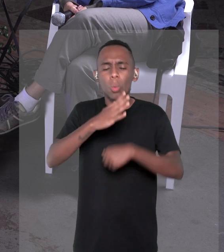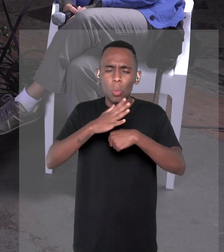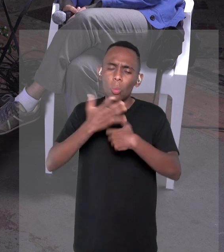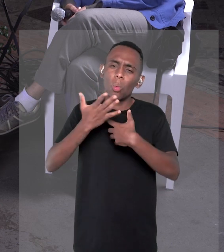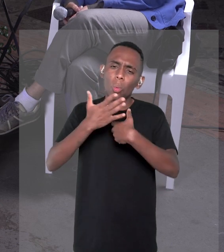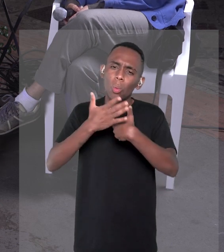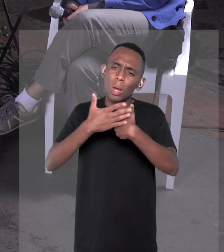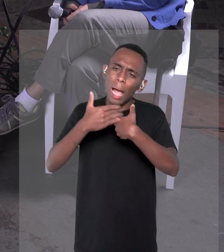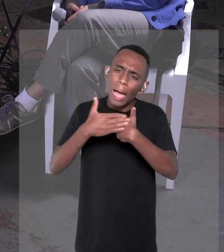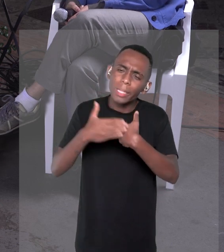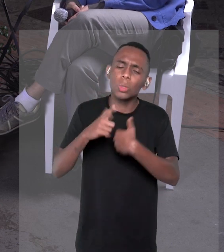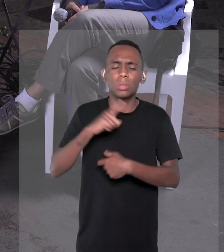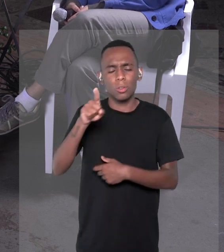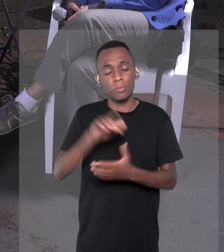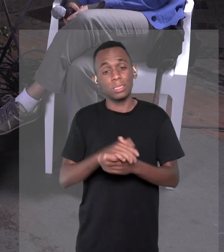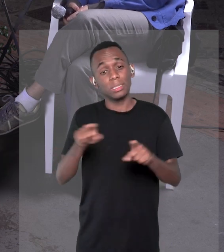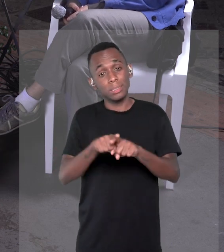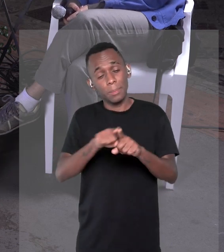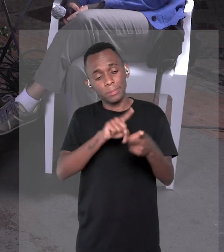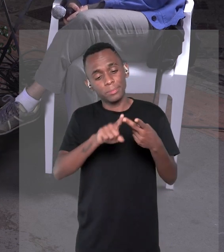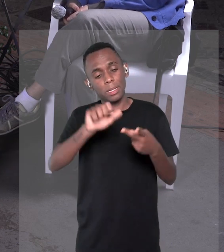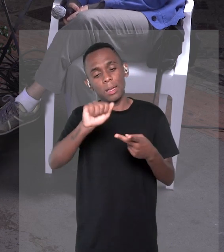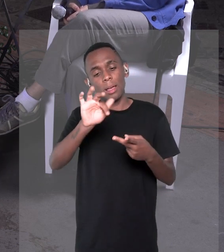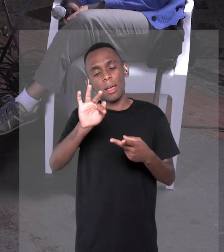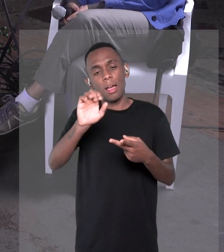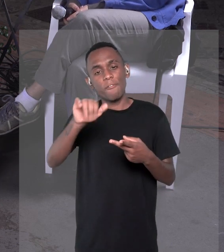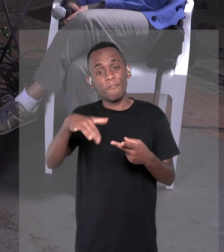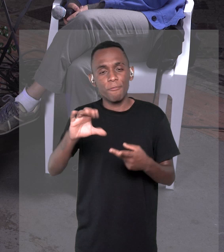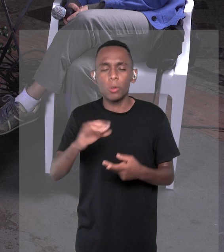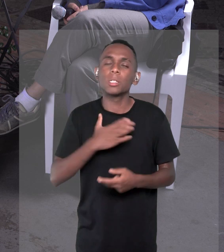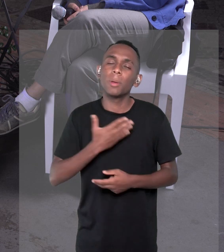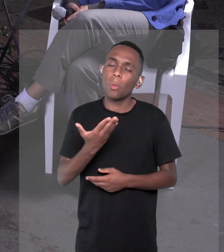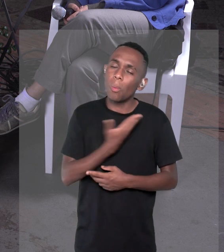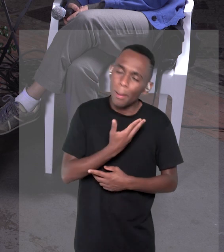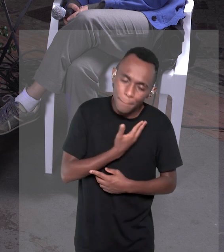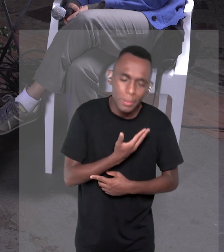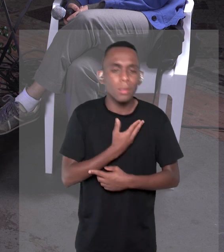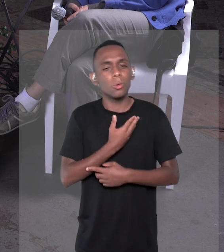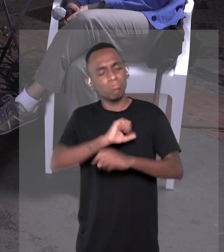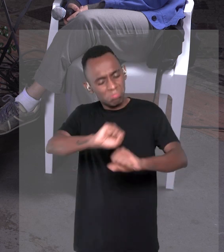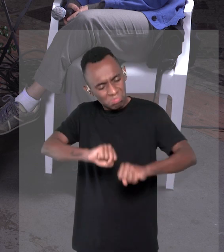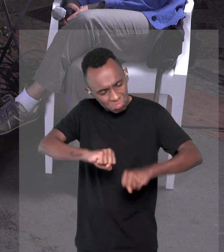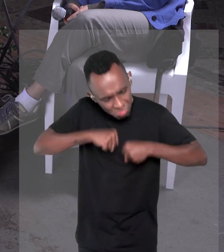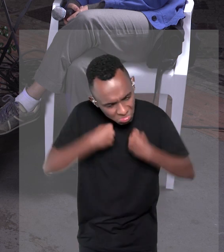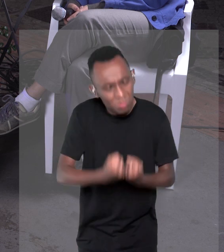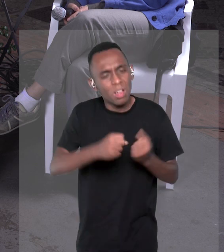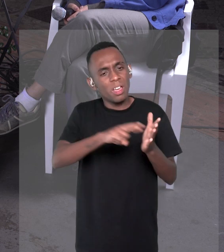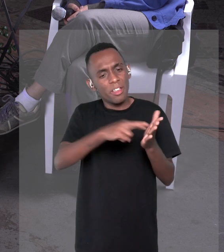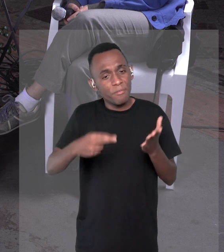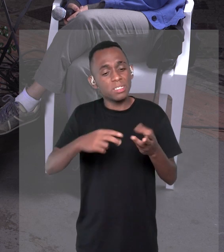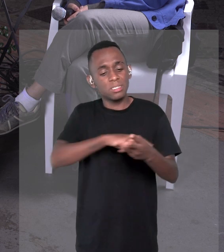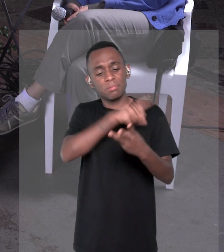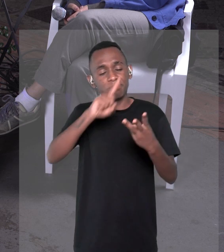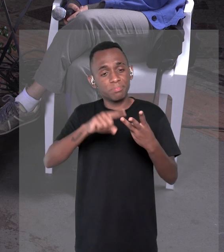coisa que eu quero dizer antes de terminar é que foi uma noite feliz. Eu fiquei muito feliz de ter